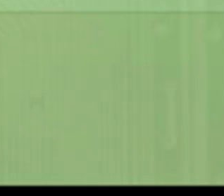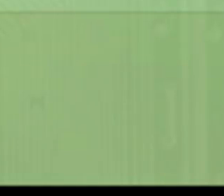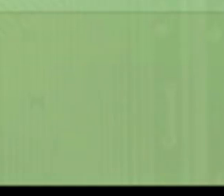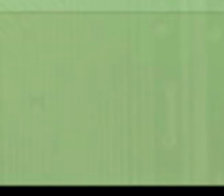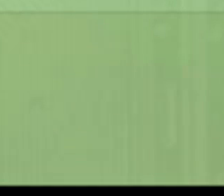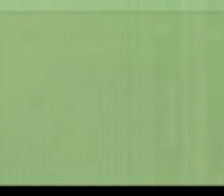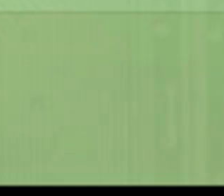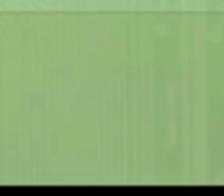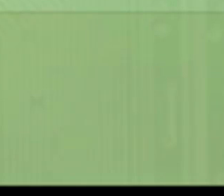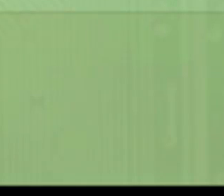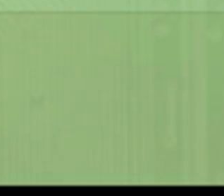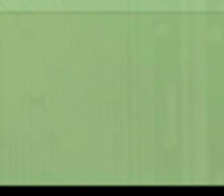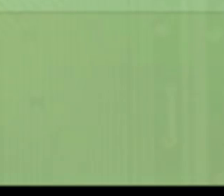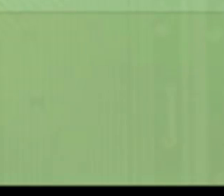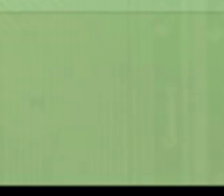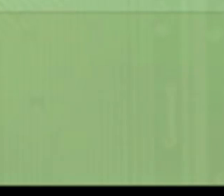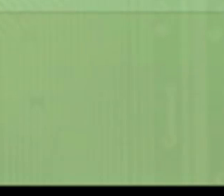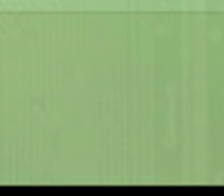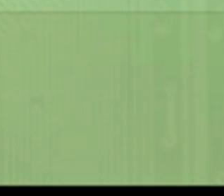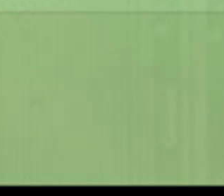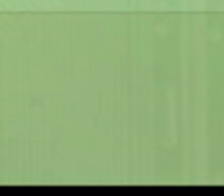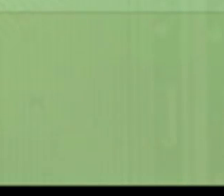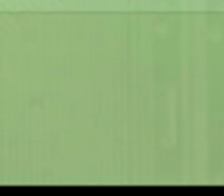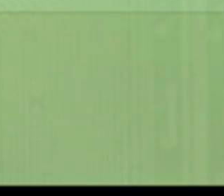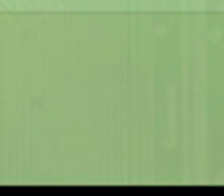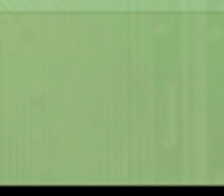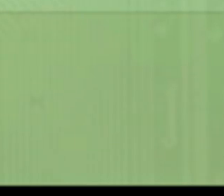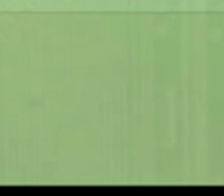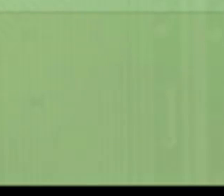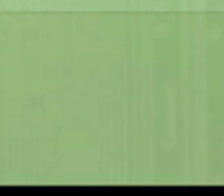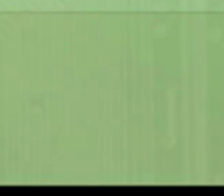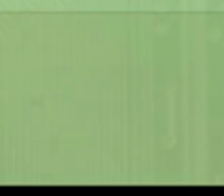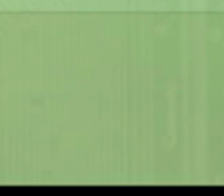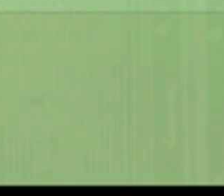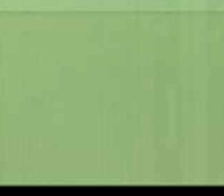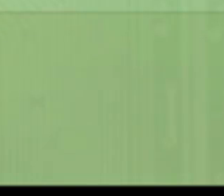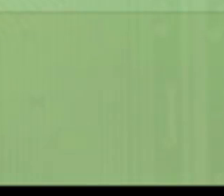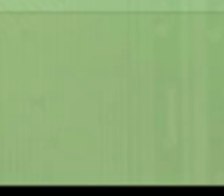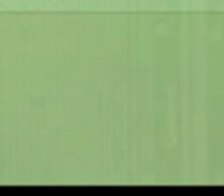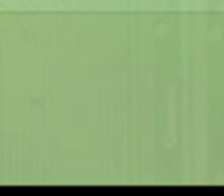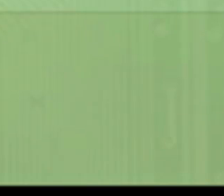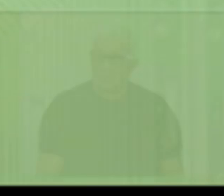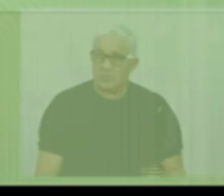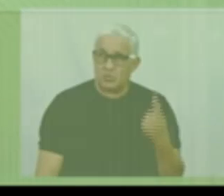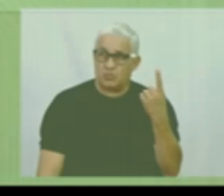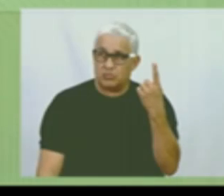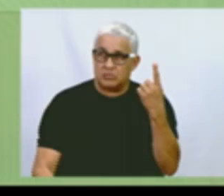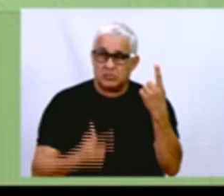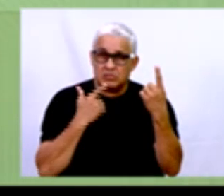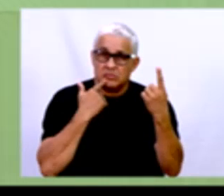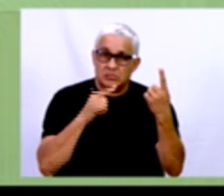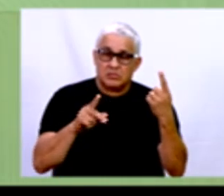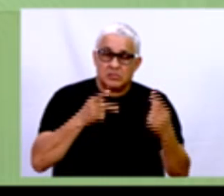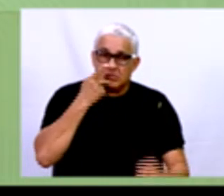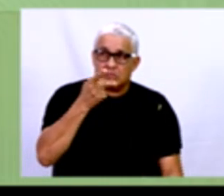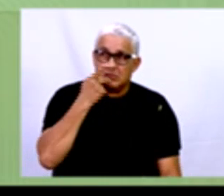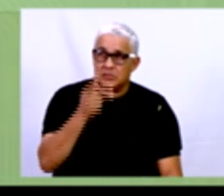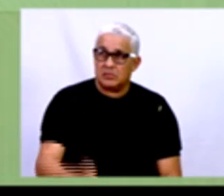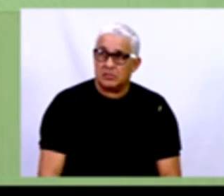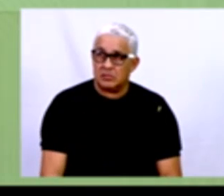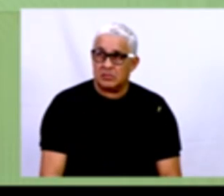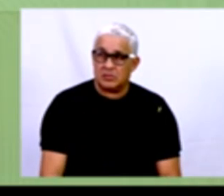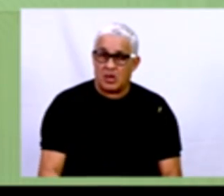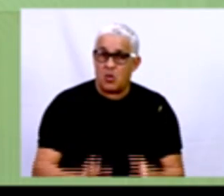Sobre os níveis de linguagem, julgue as afirmativas. 1. A língua falada é